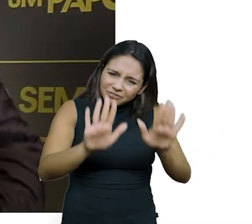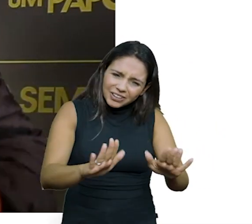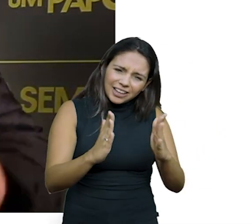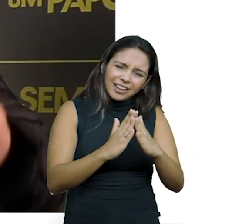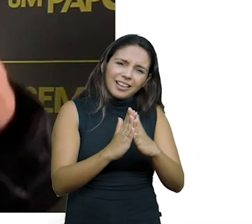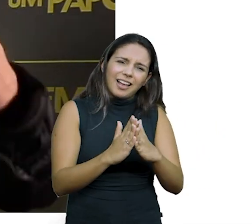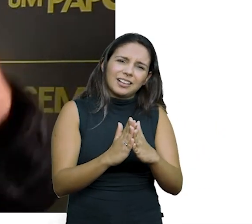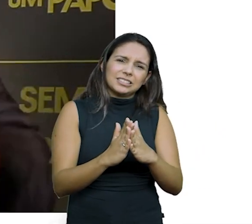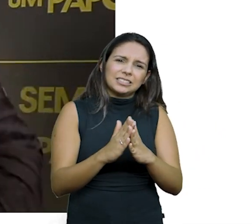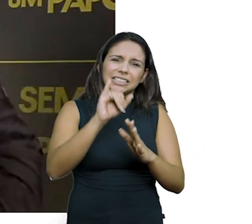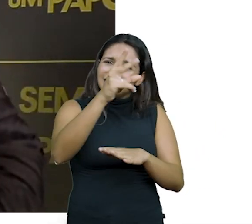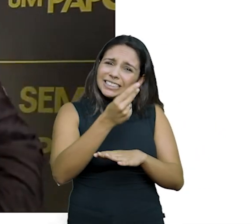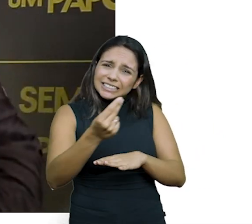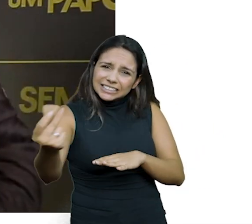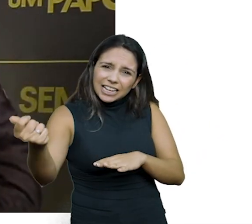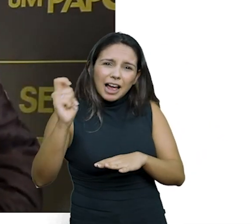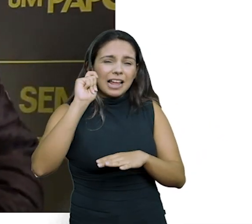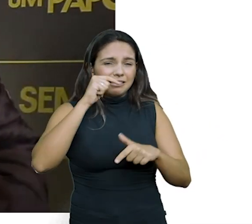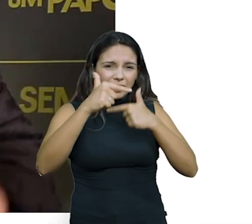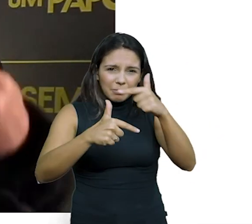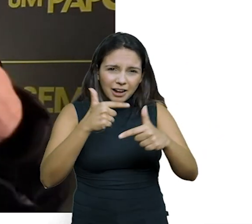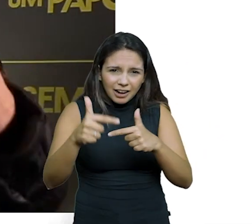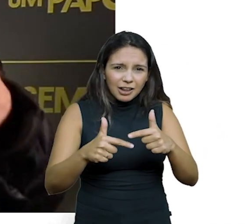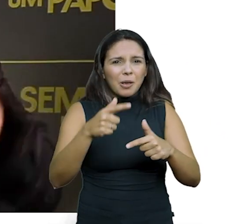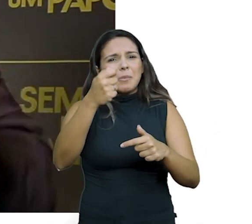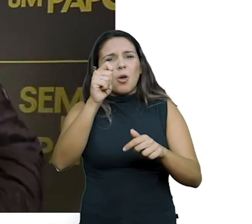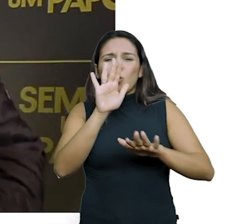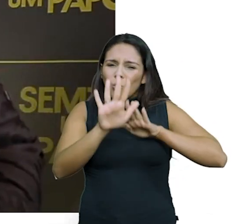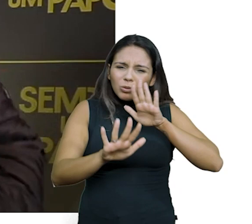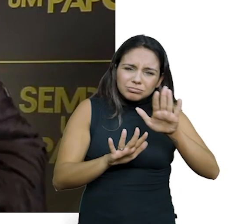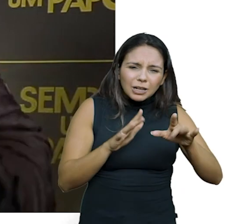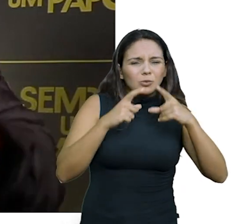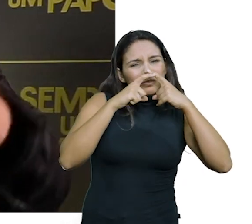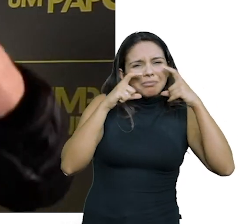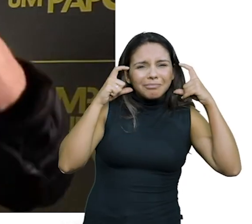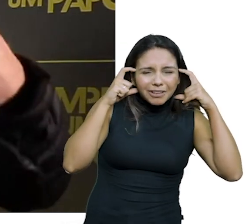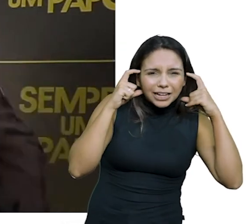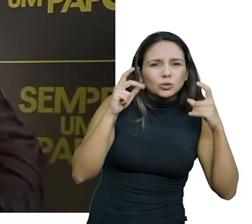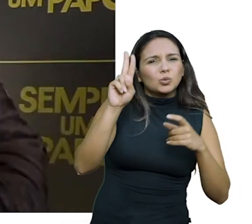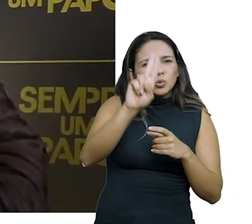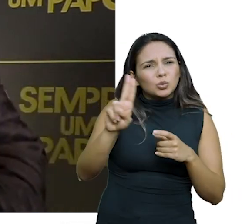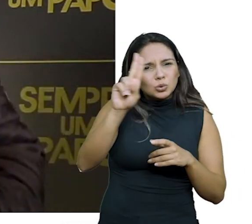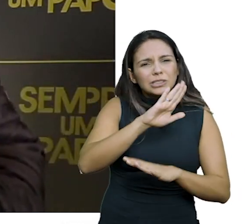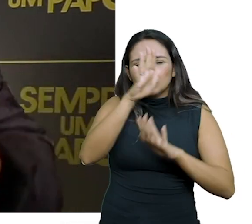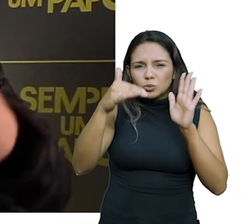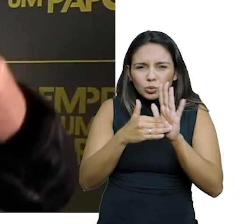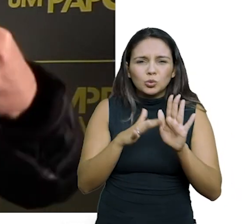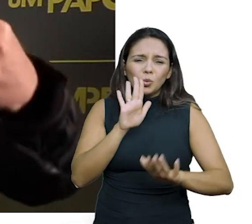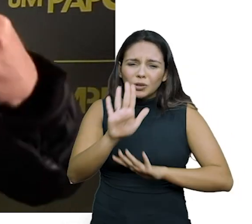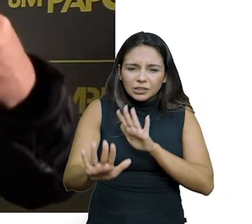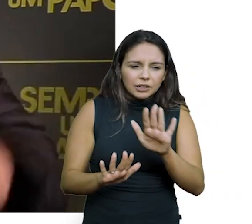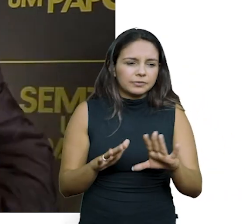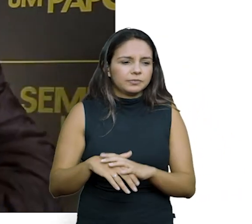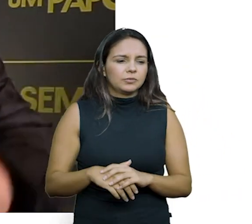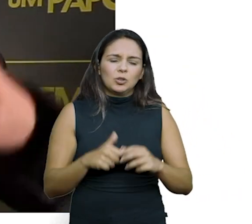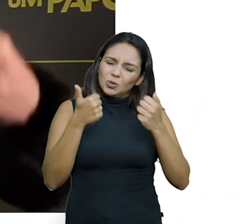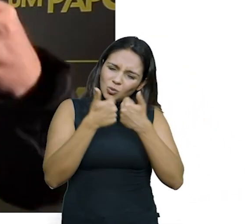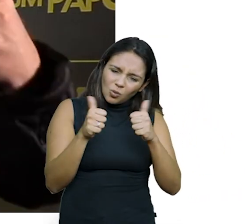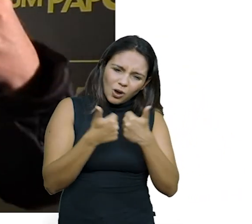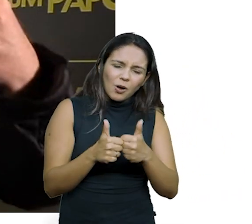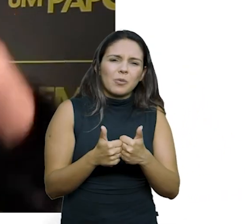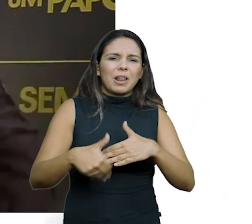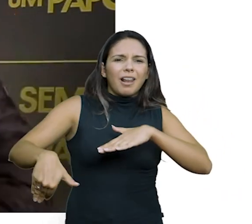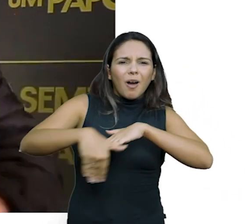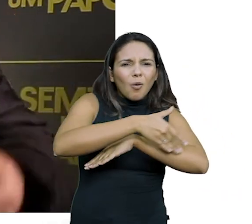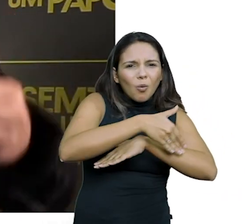fique. Se tiver que sair para ganhar o seu pão, se proteja em todos os sentidos. no